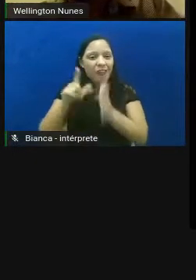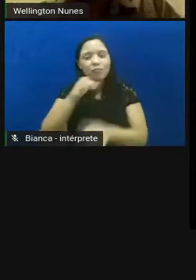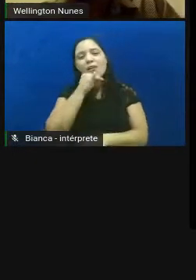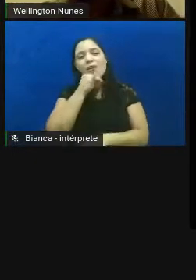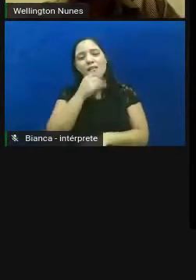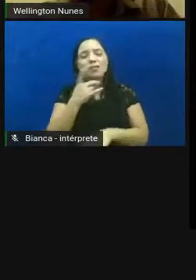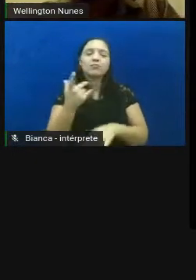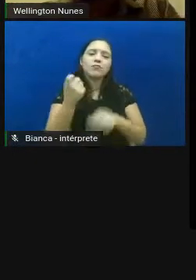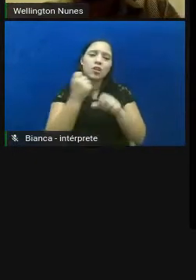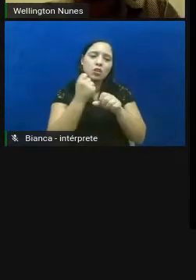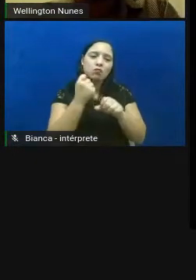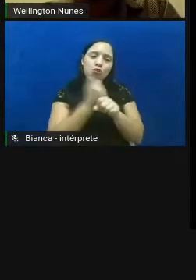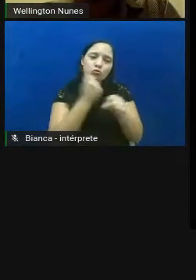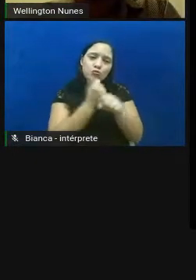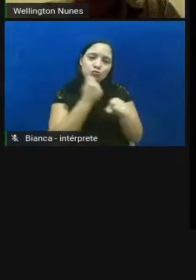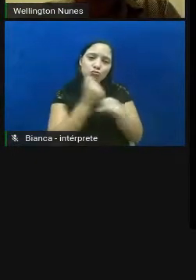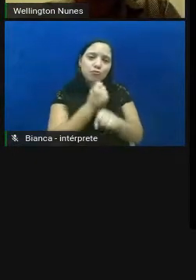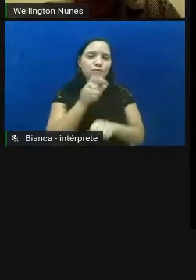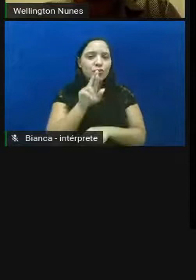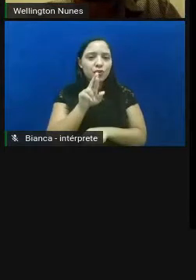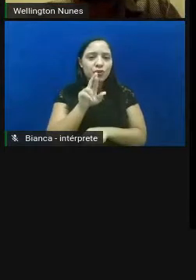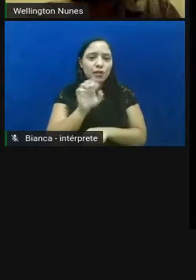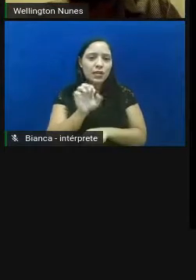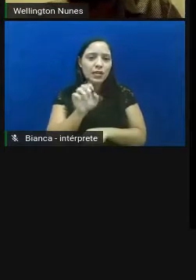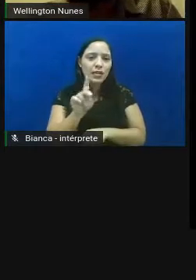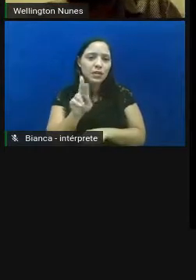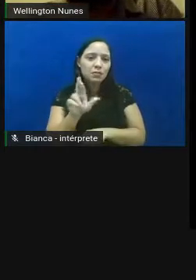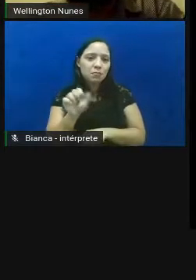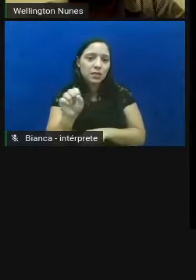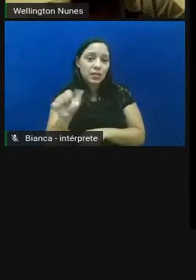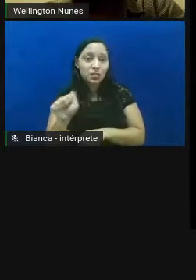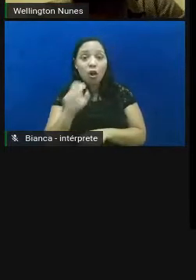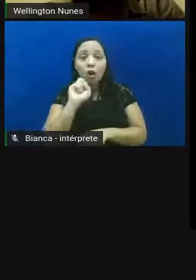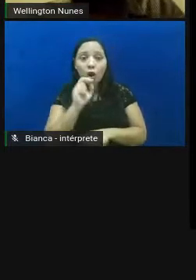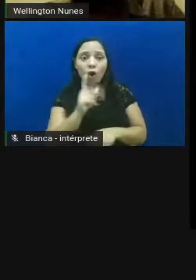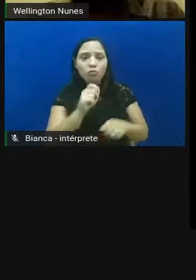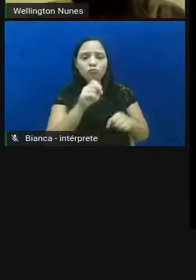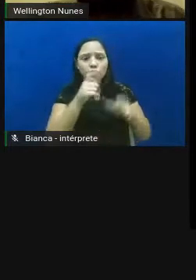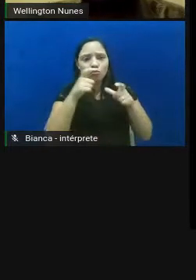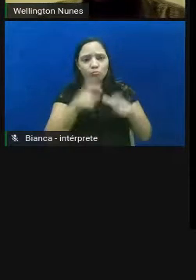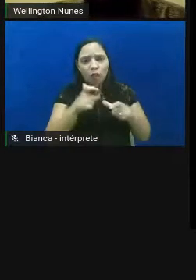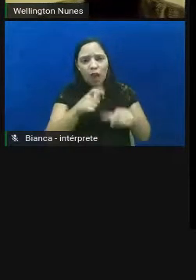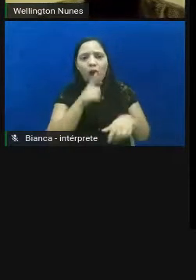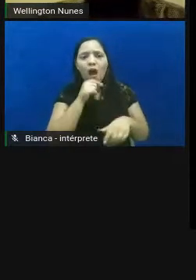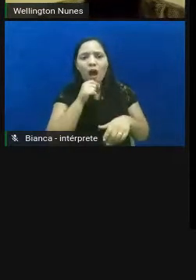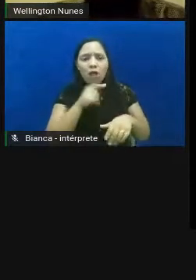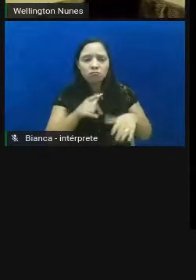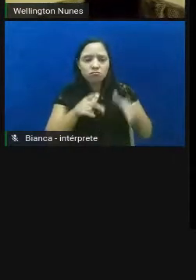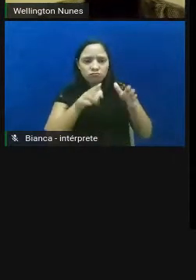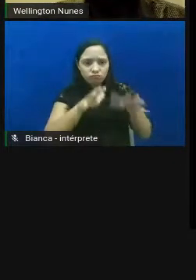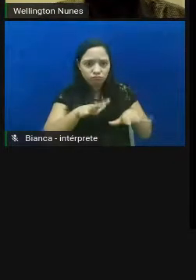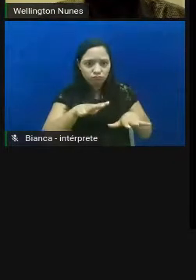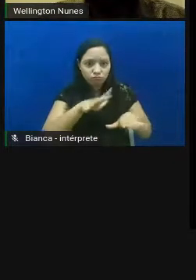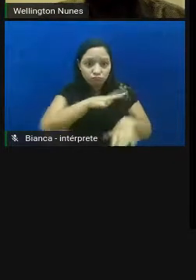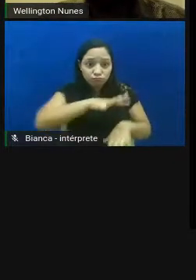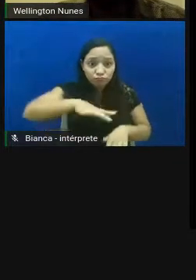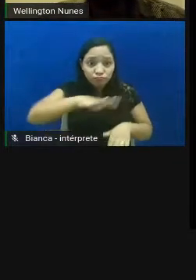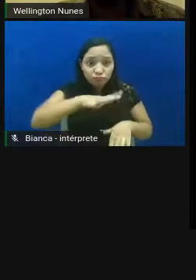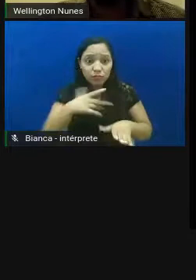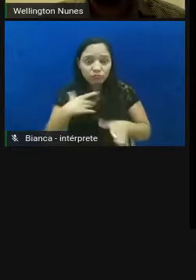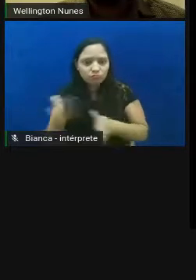de uma represa, né, na construção de um barramento, de um reservatório, você consegue fazer esses